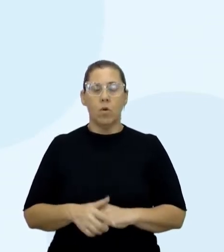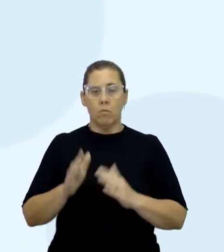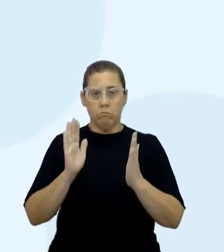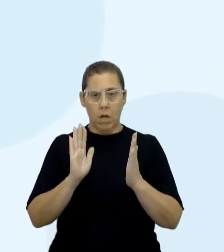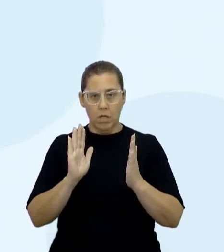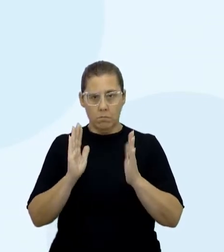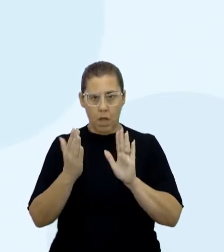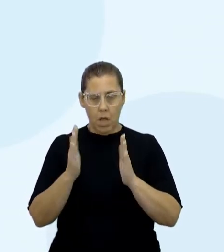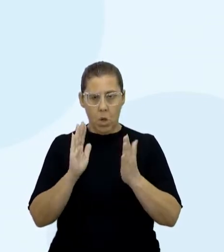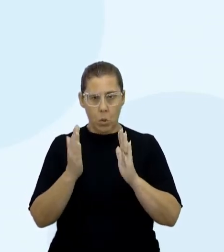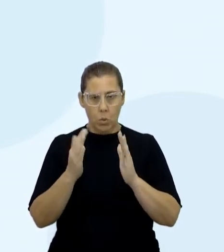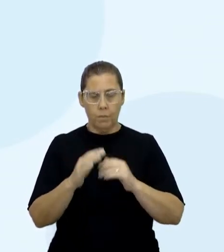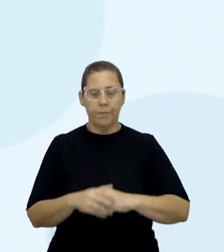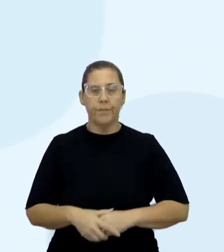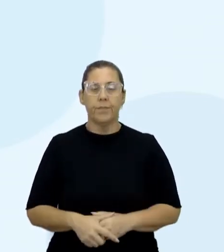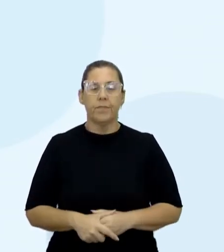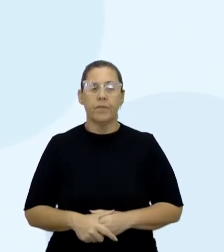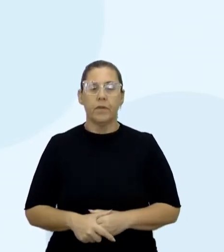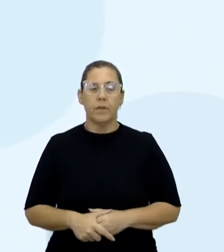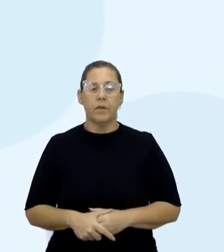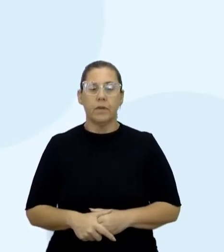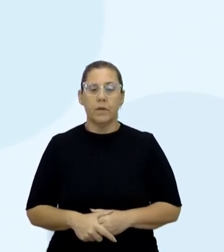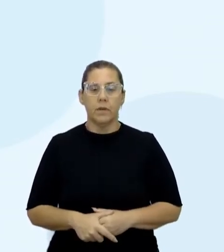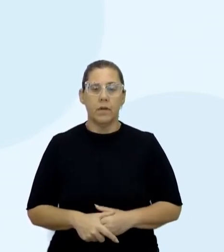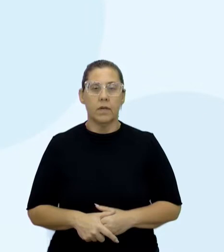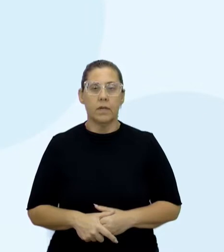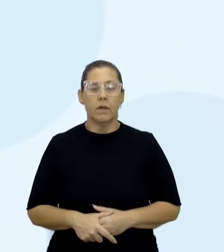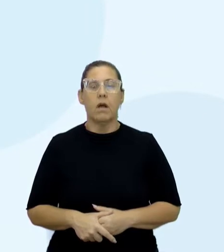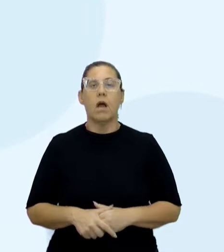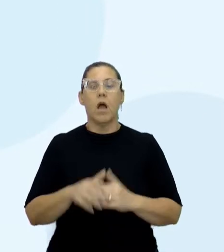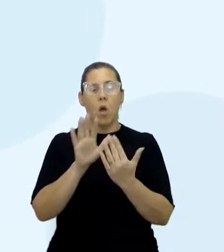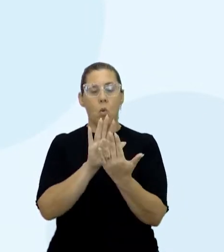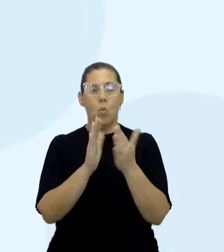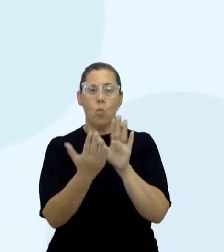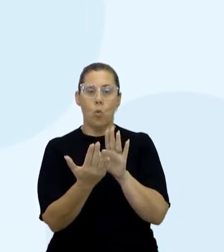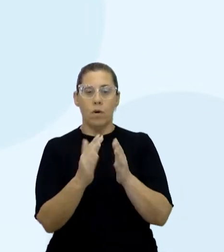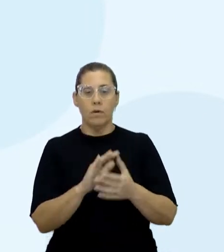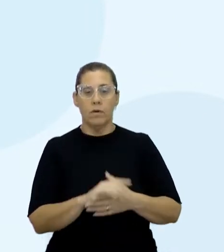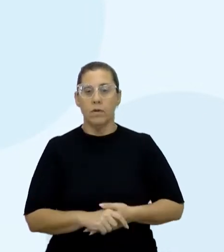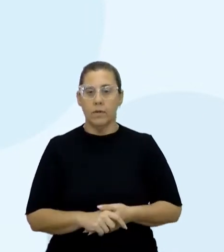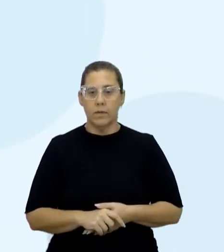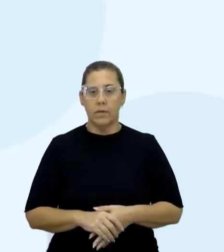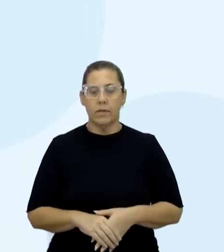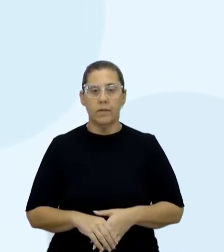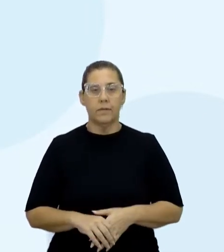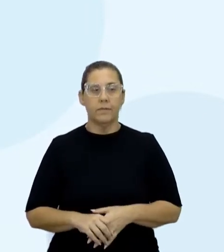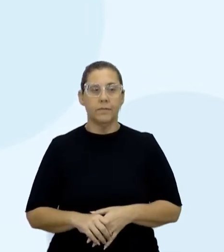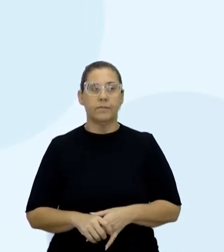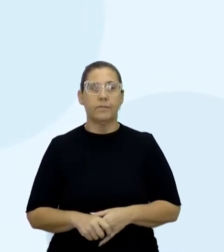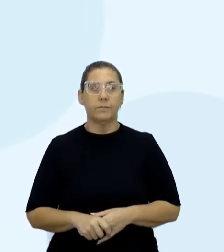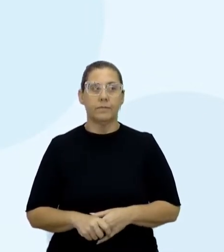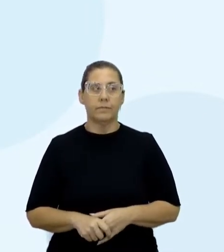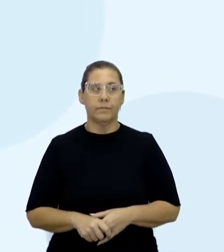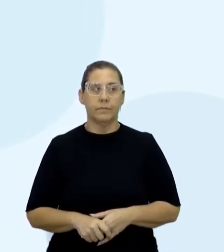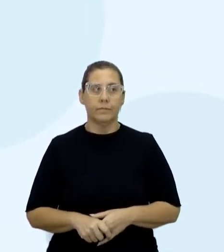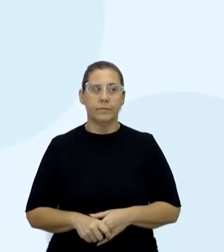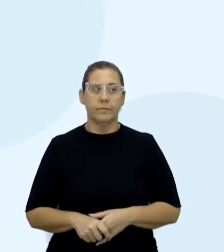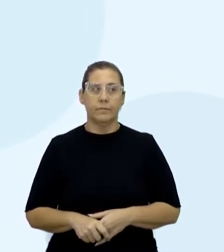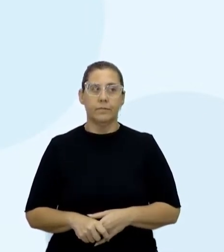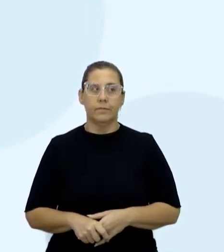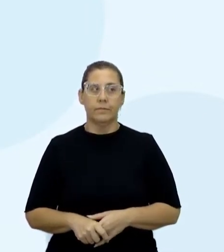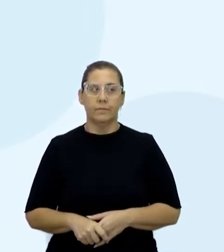espelho. Esse espelho aqui é um espelho velho conhecido da gente, que é